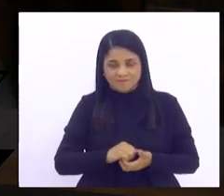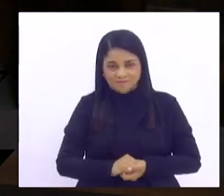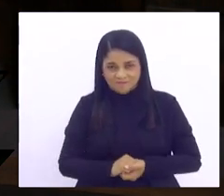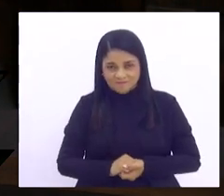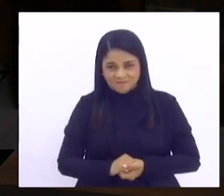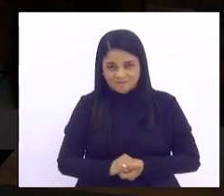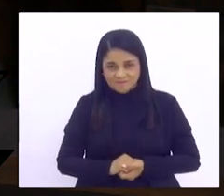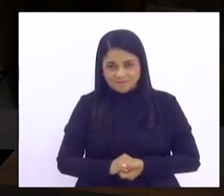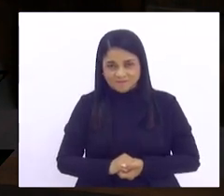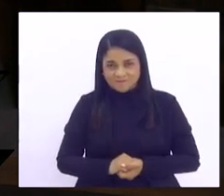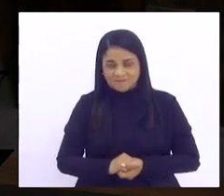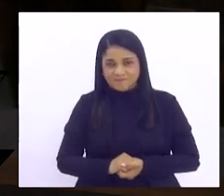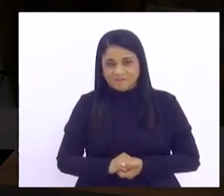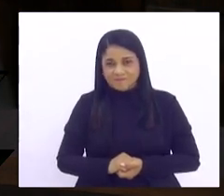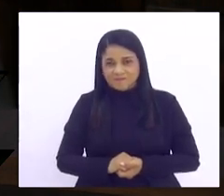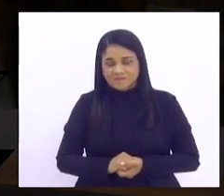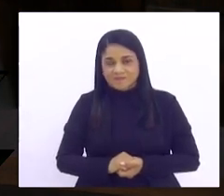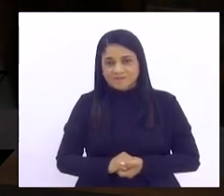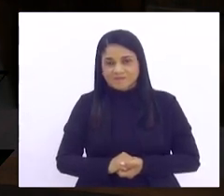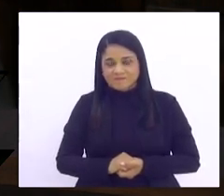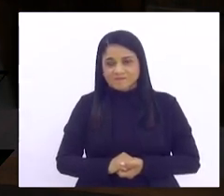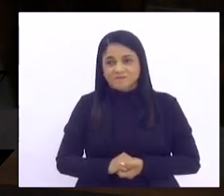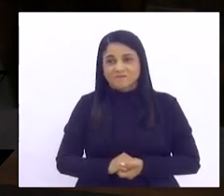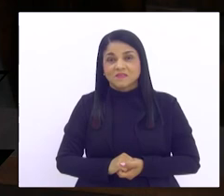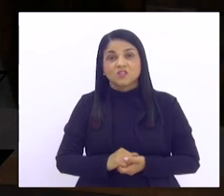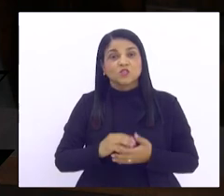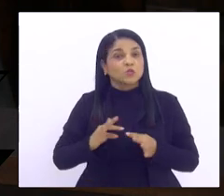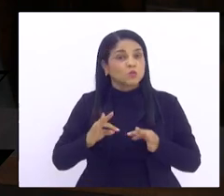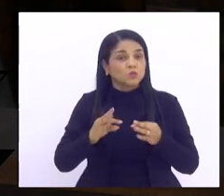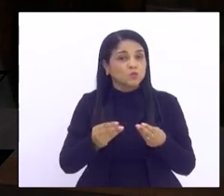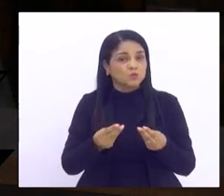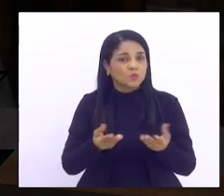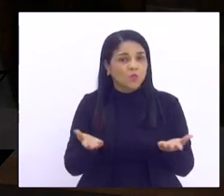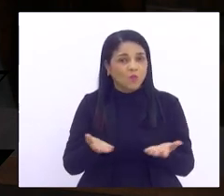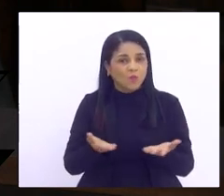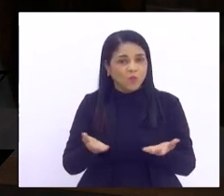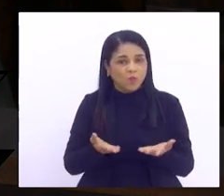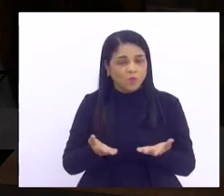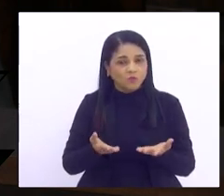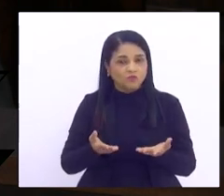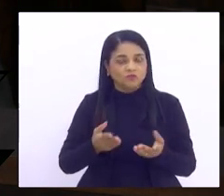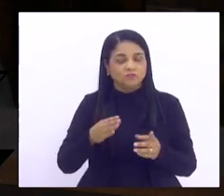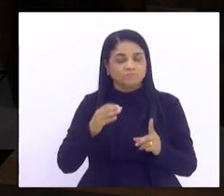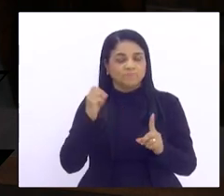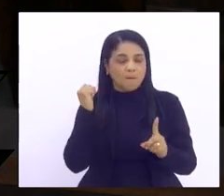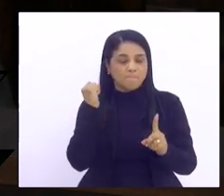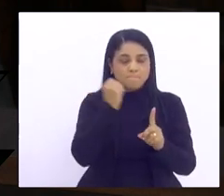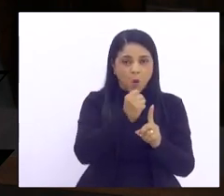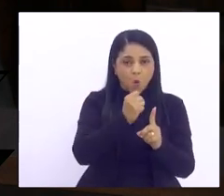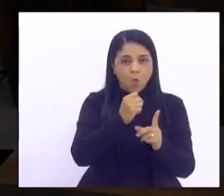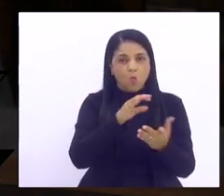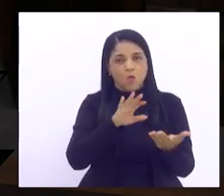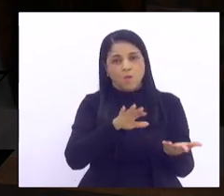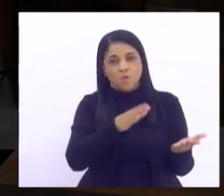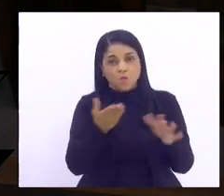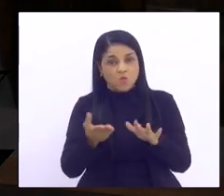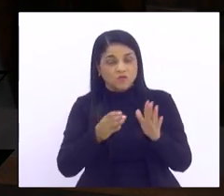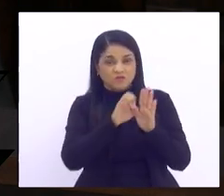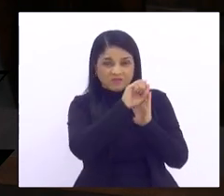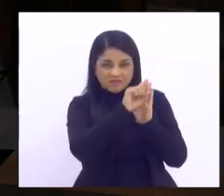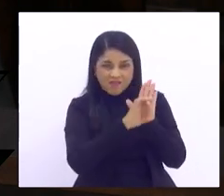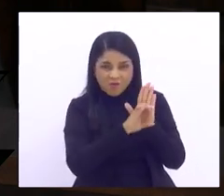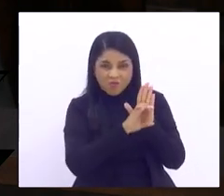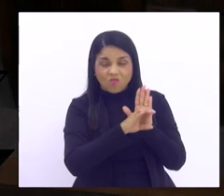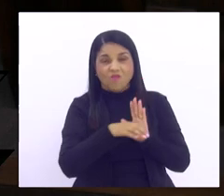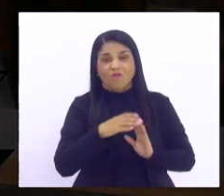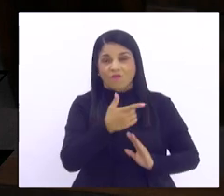Então, tudo o que nós vimos em termos de genocídio, de totalitarismo no século XX,